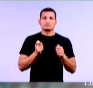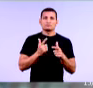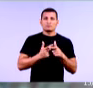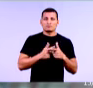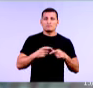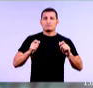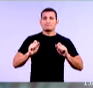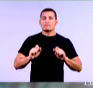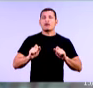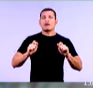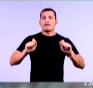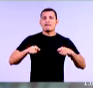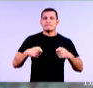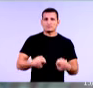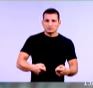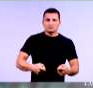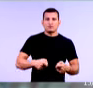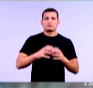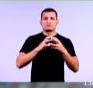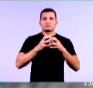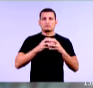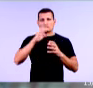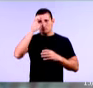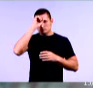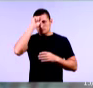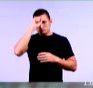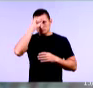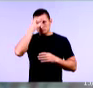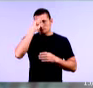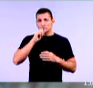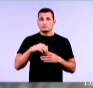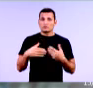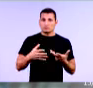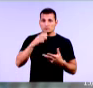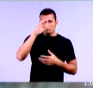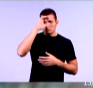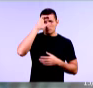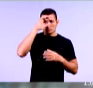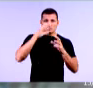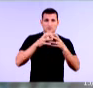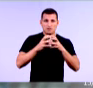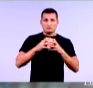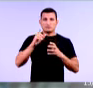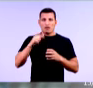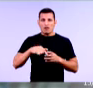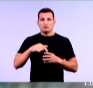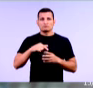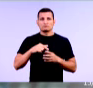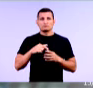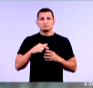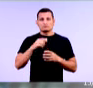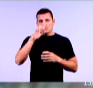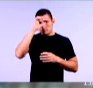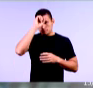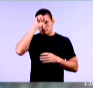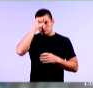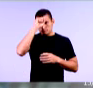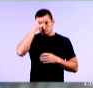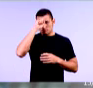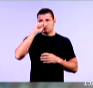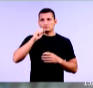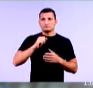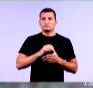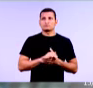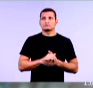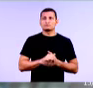de aprendizado do nosso cérebro. Gente, o nosso cérebro é uma máquina de aprender. Né? A